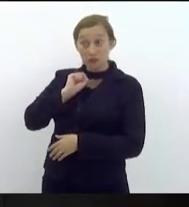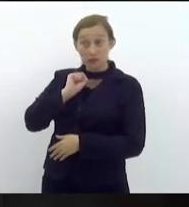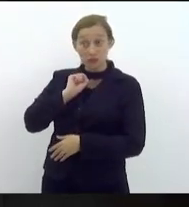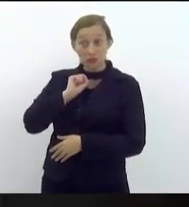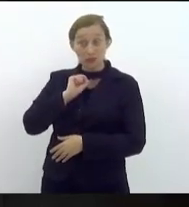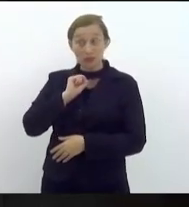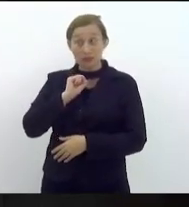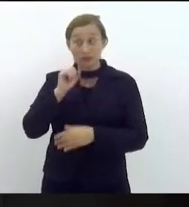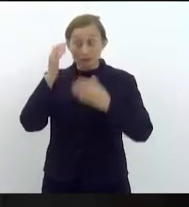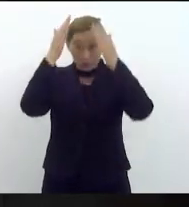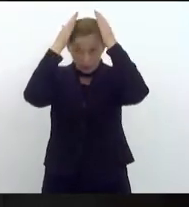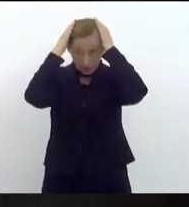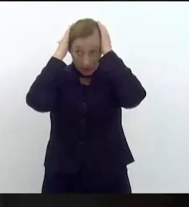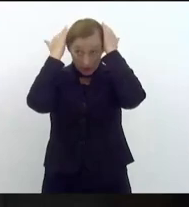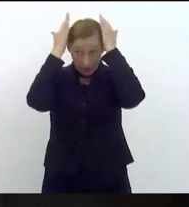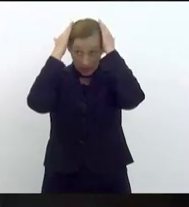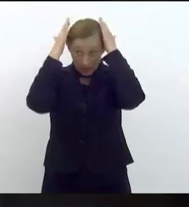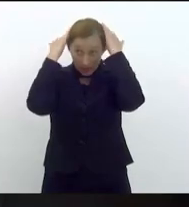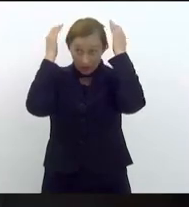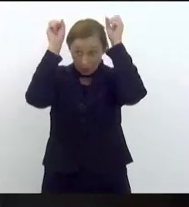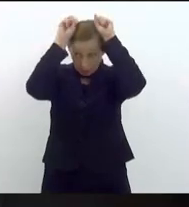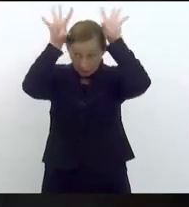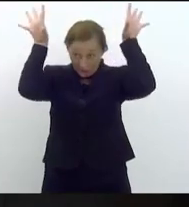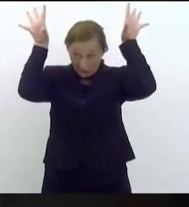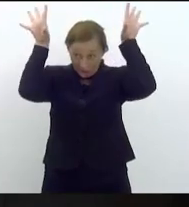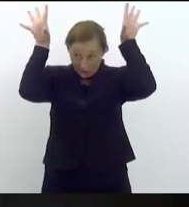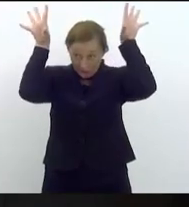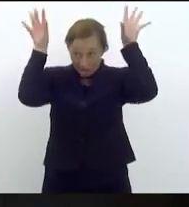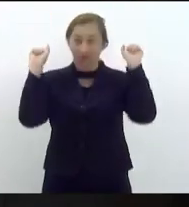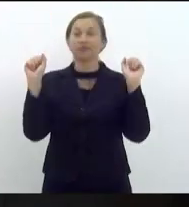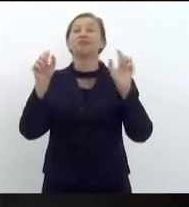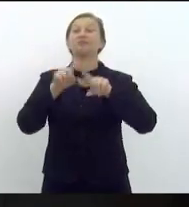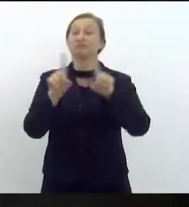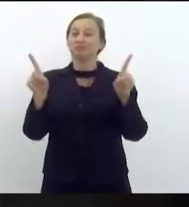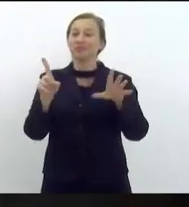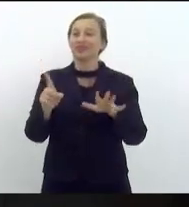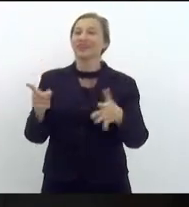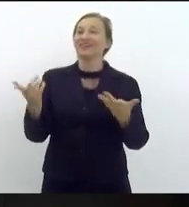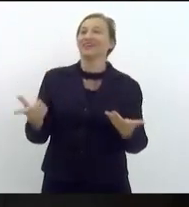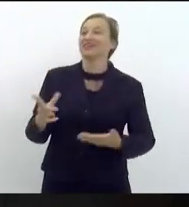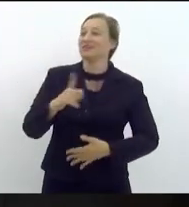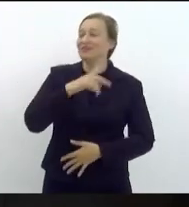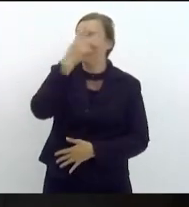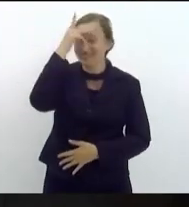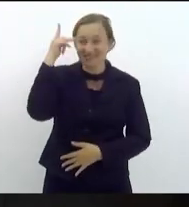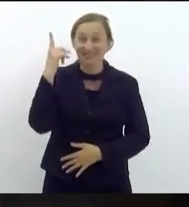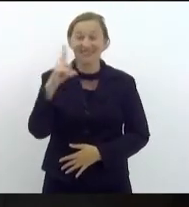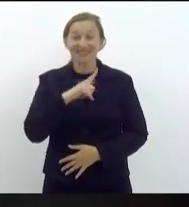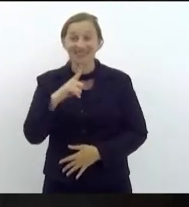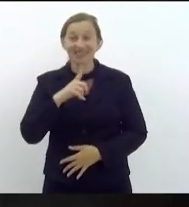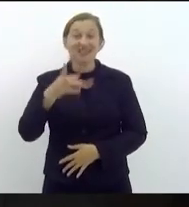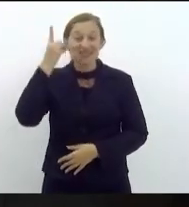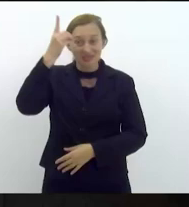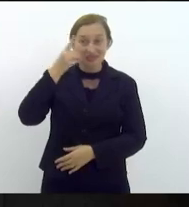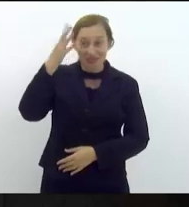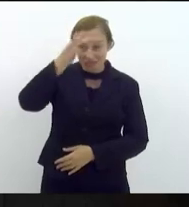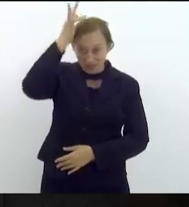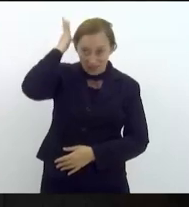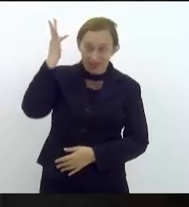com os cabelos que me restam arrepiados agora é claro que pessoas que têm Deputado Fred Pacheco